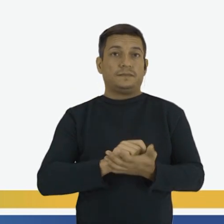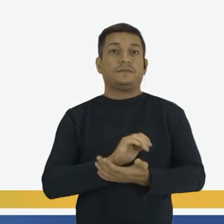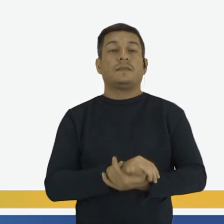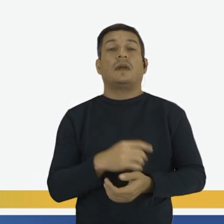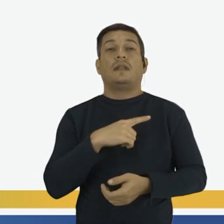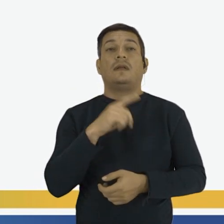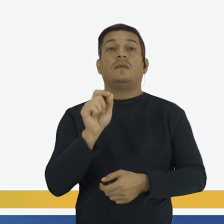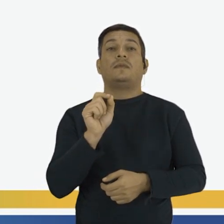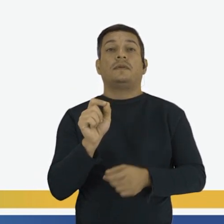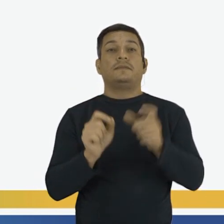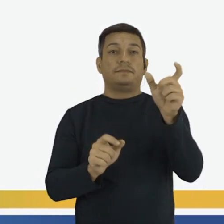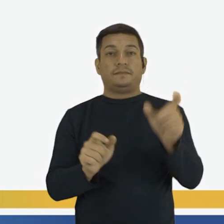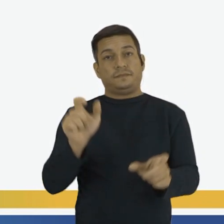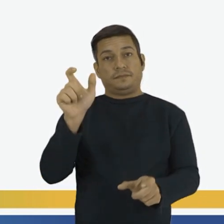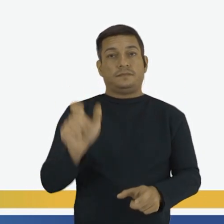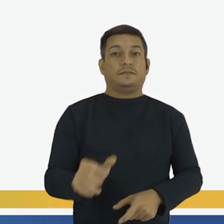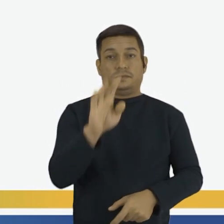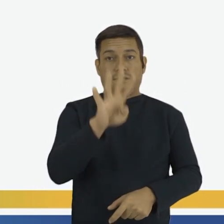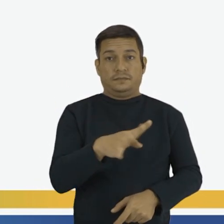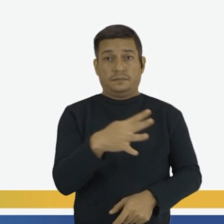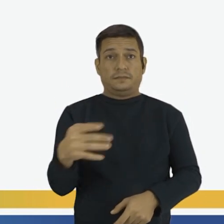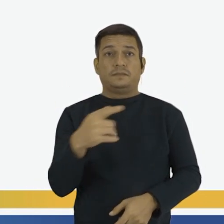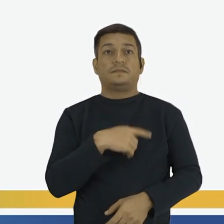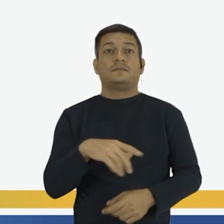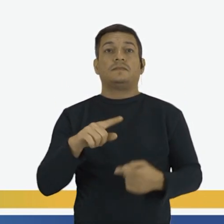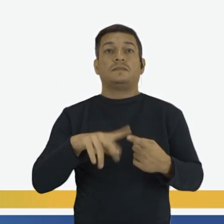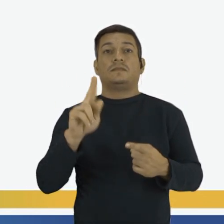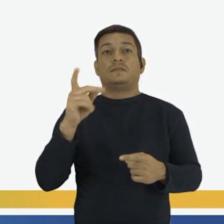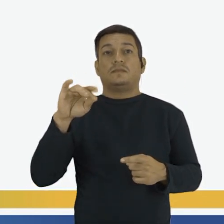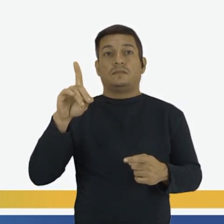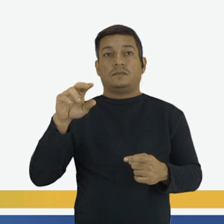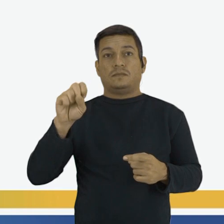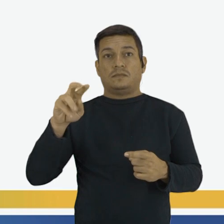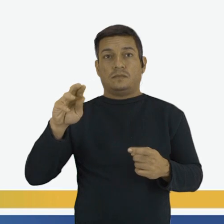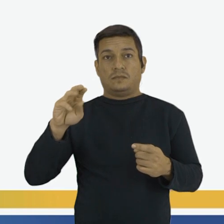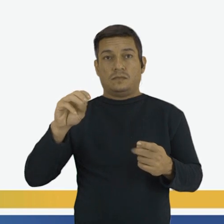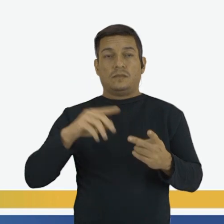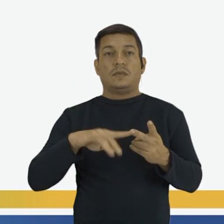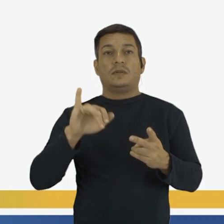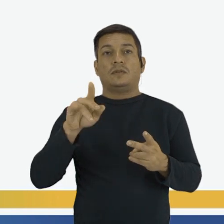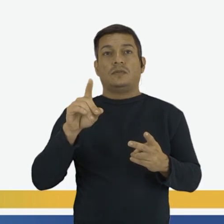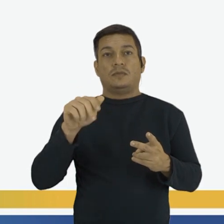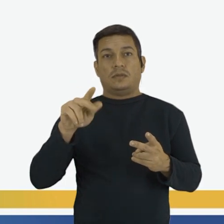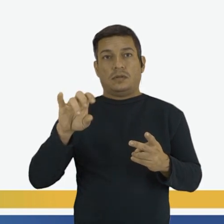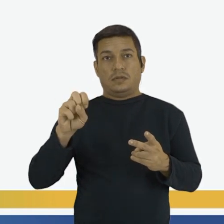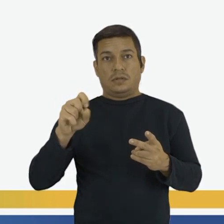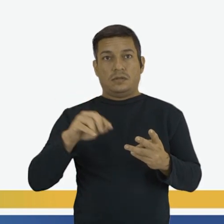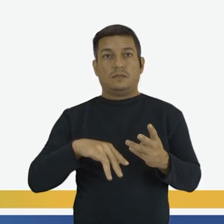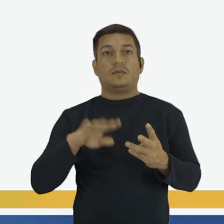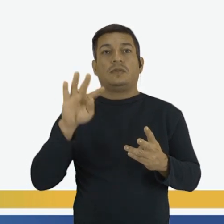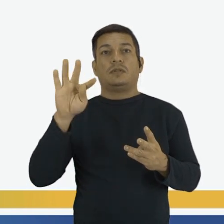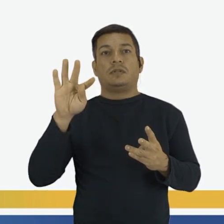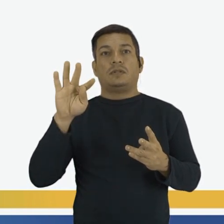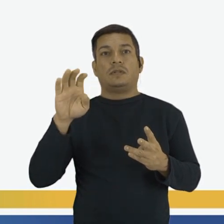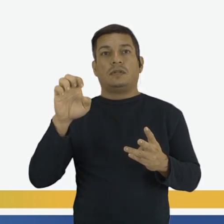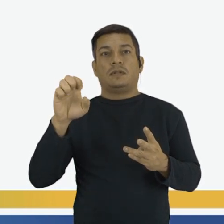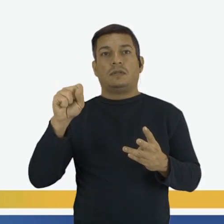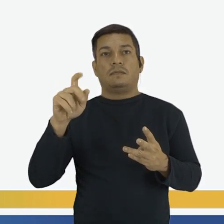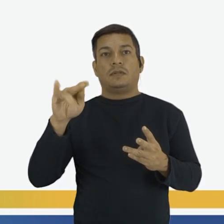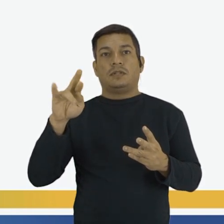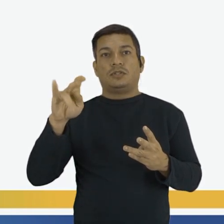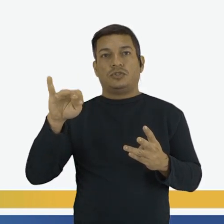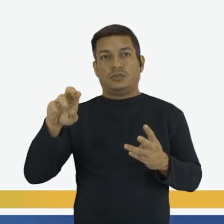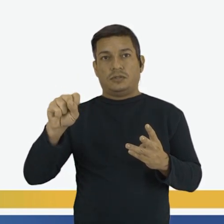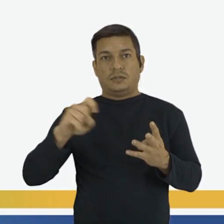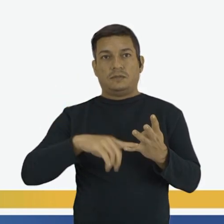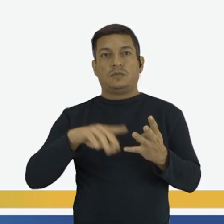temos aqui as religiões, o hinduísmo, o judaísmo, o espiritismo,